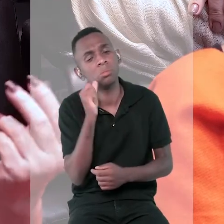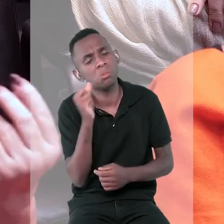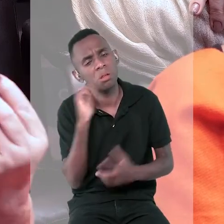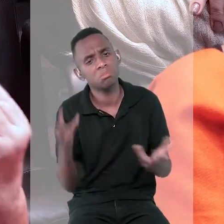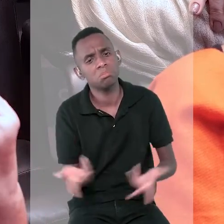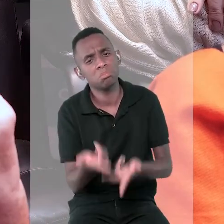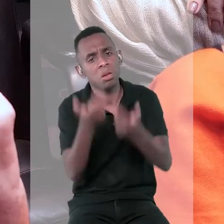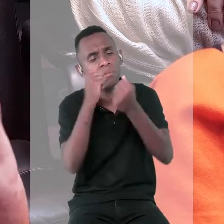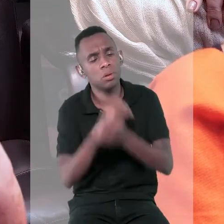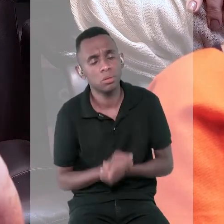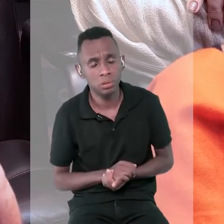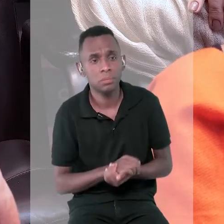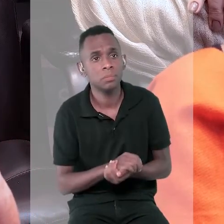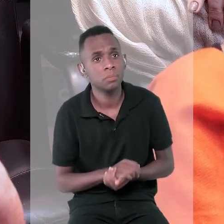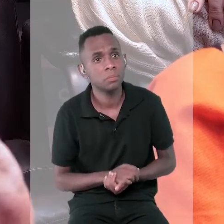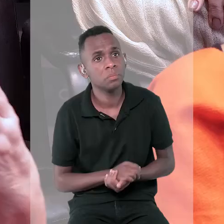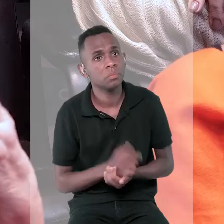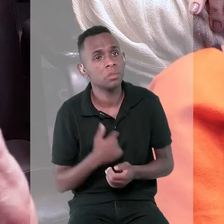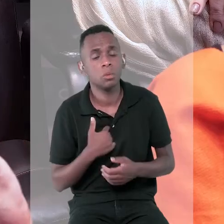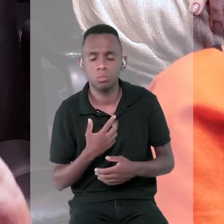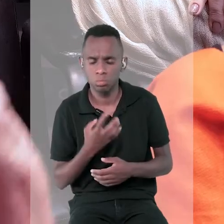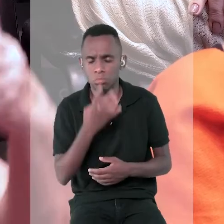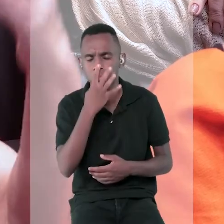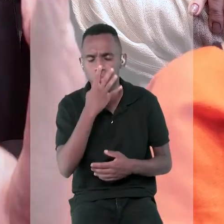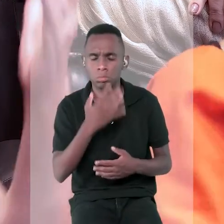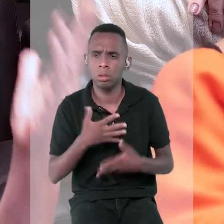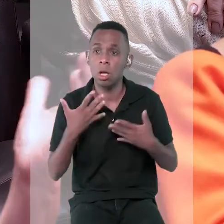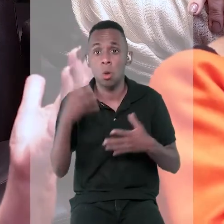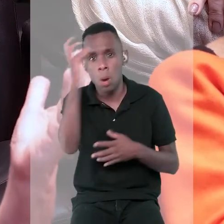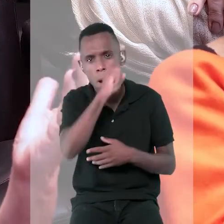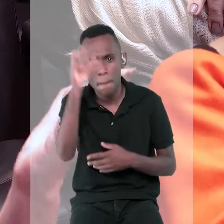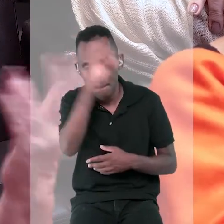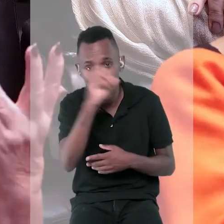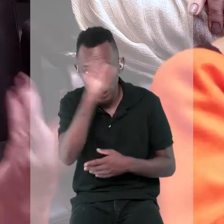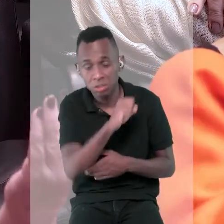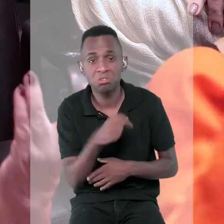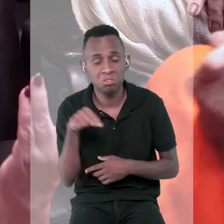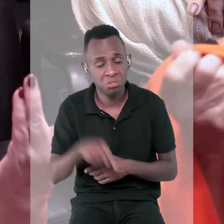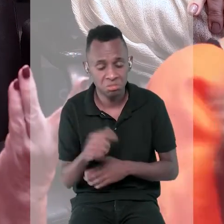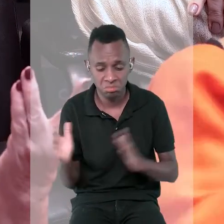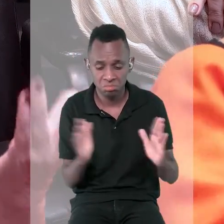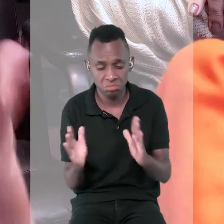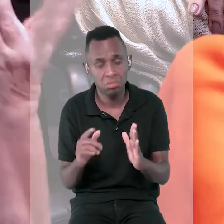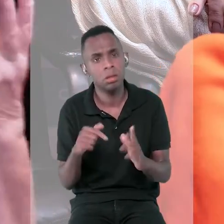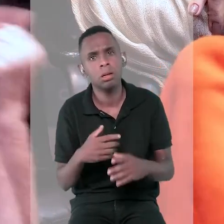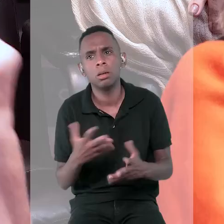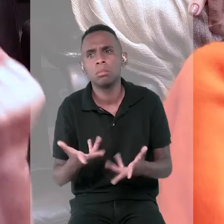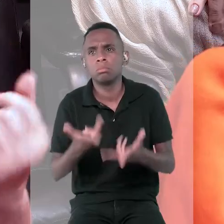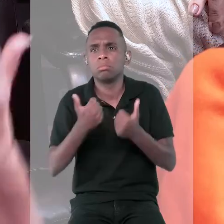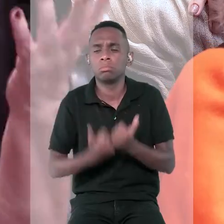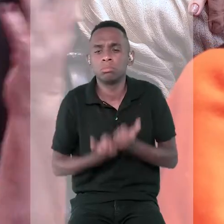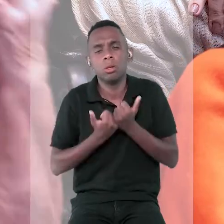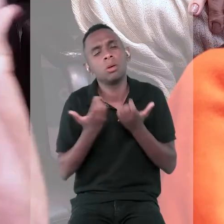mulheres fantásticas. E me surpreendeu. O que eu aprendi aqui nesse pouco tempo me